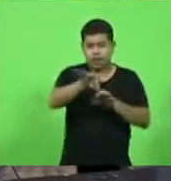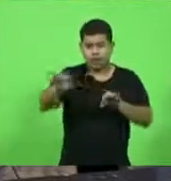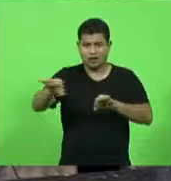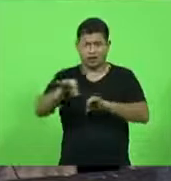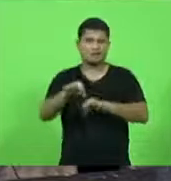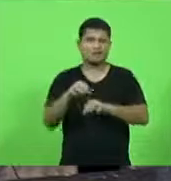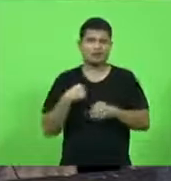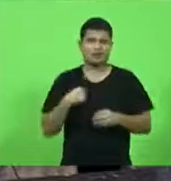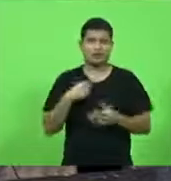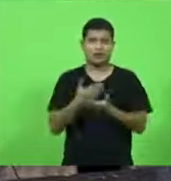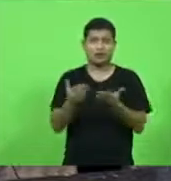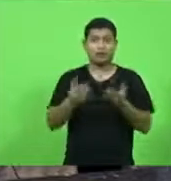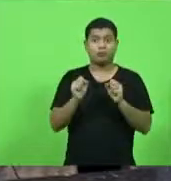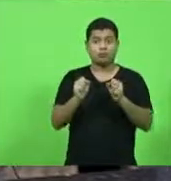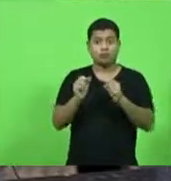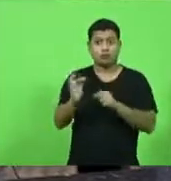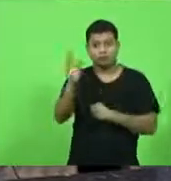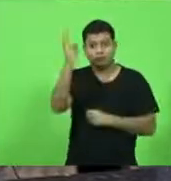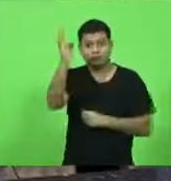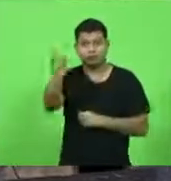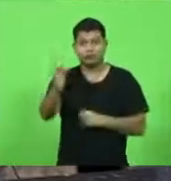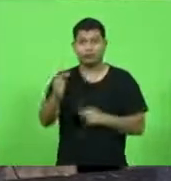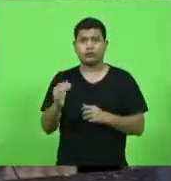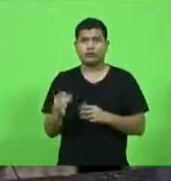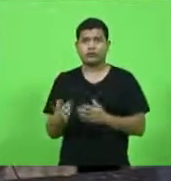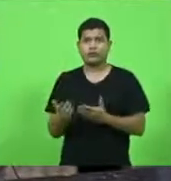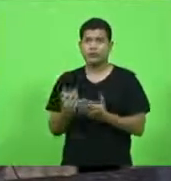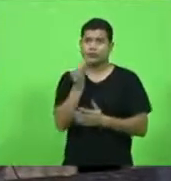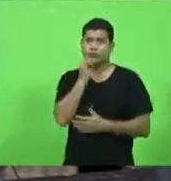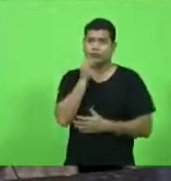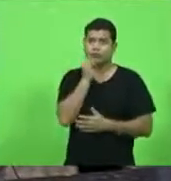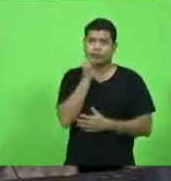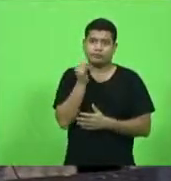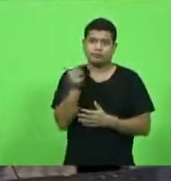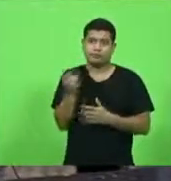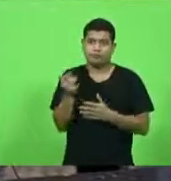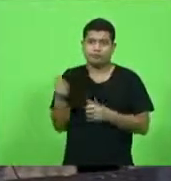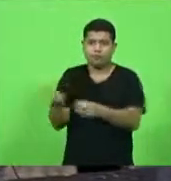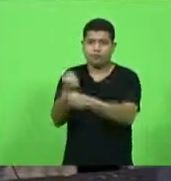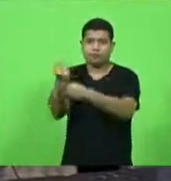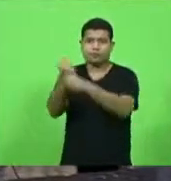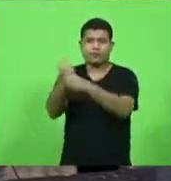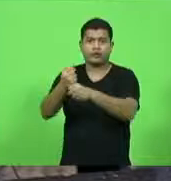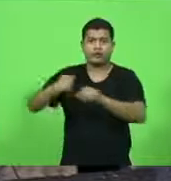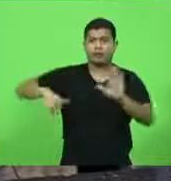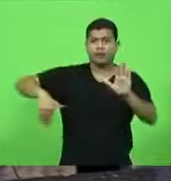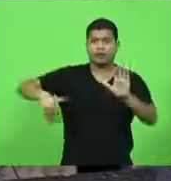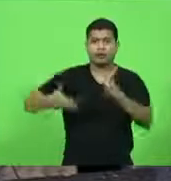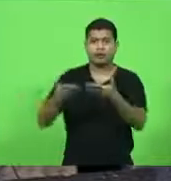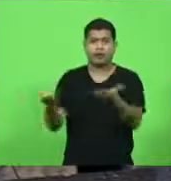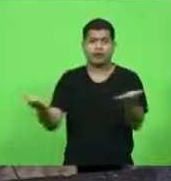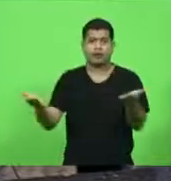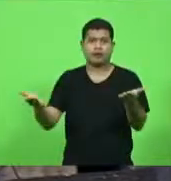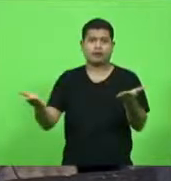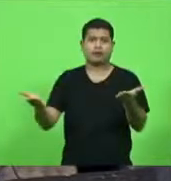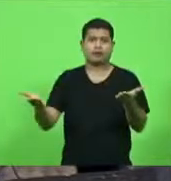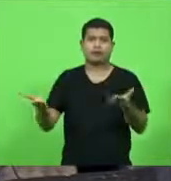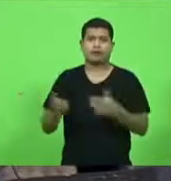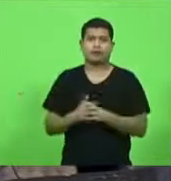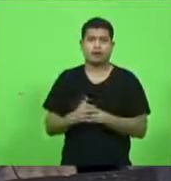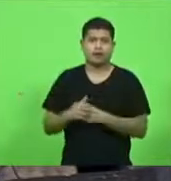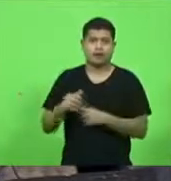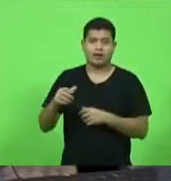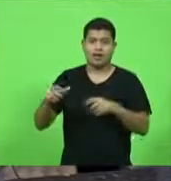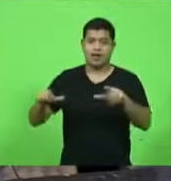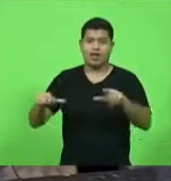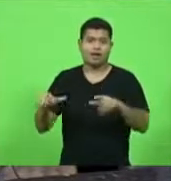que aquela obra de uma escola estava em uma praia. E aí, então, o terreno era logicamente